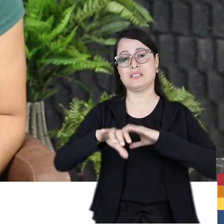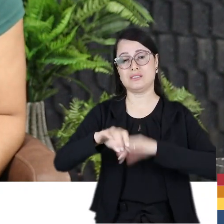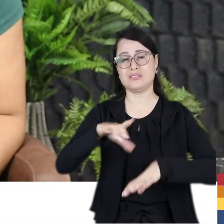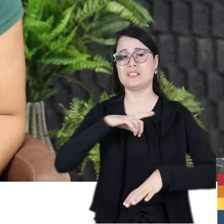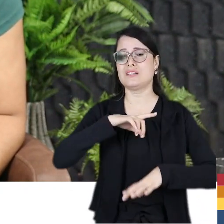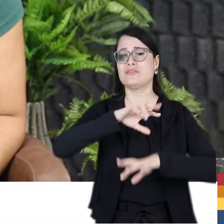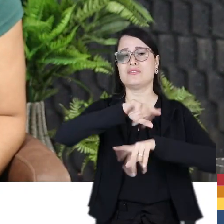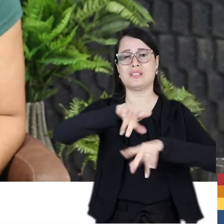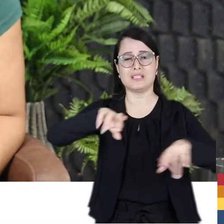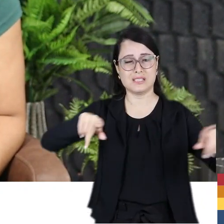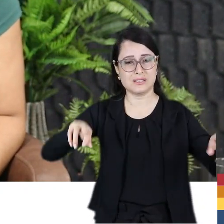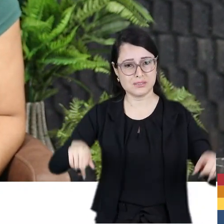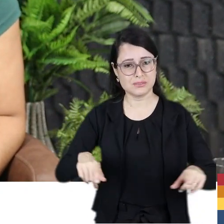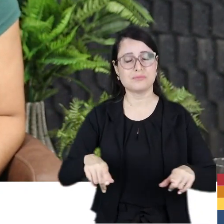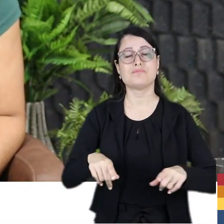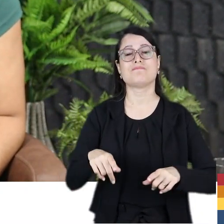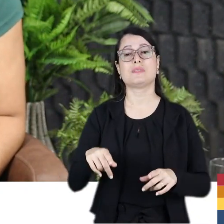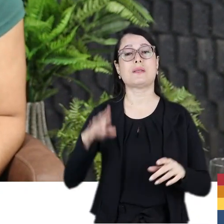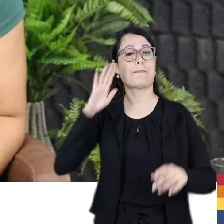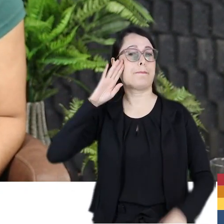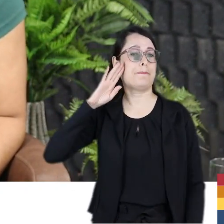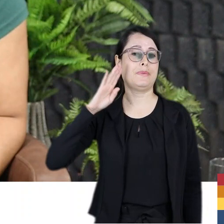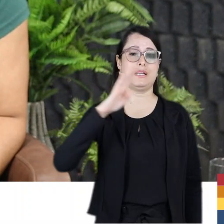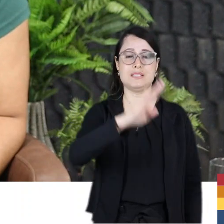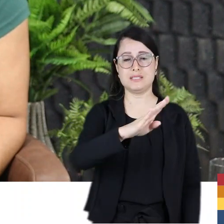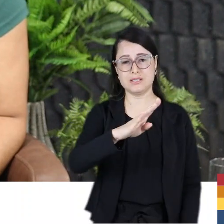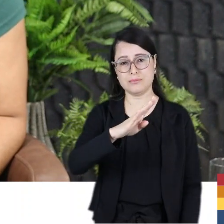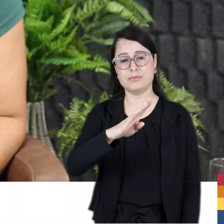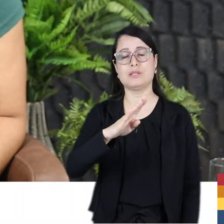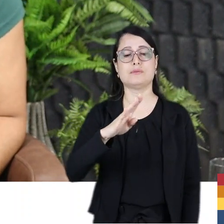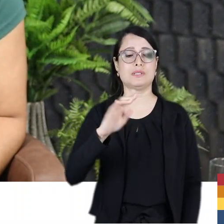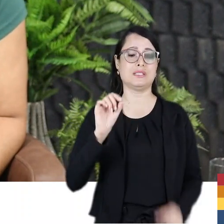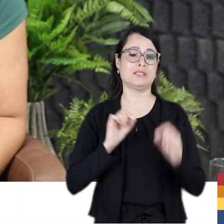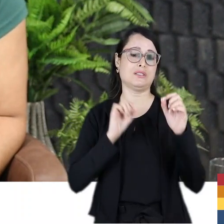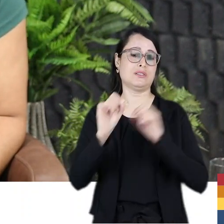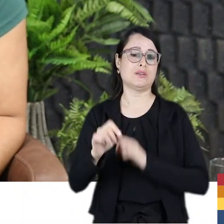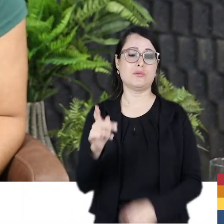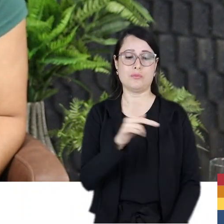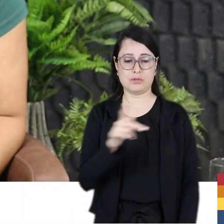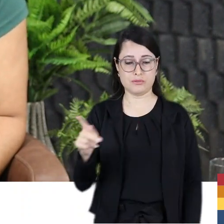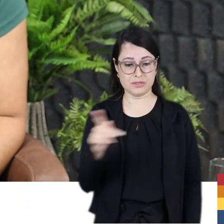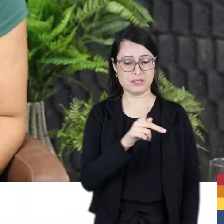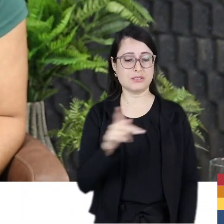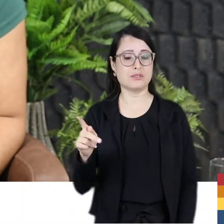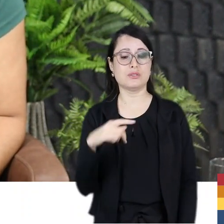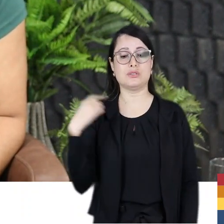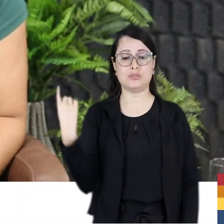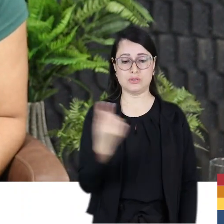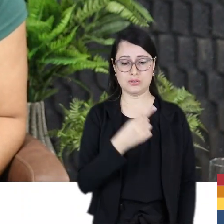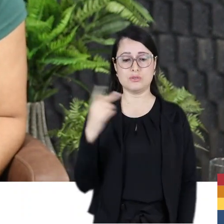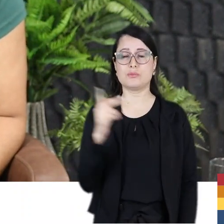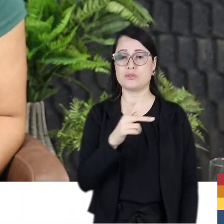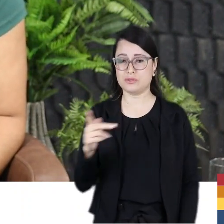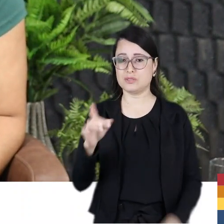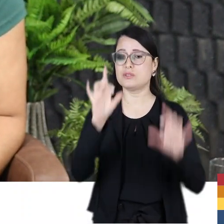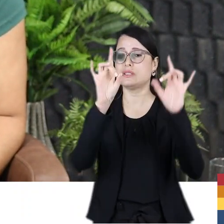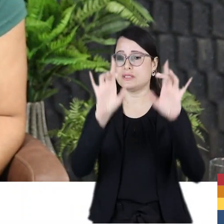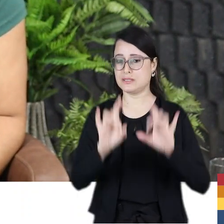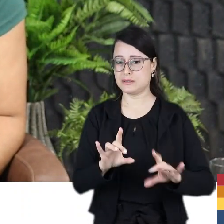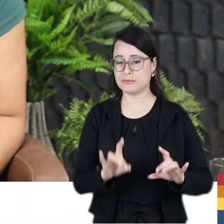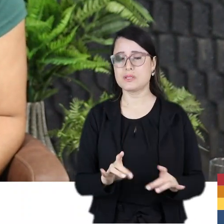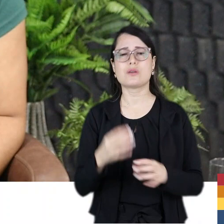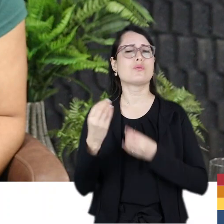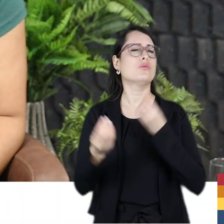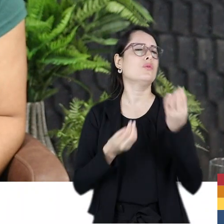essencialmente, o professor. E nós somos professores que são especialistas, né? Então, assim, como é que está sendo essa oferta? Como é que está